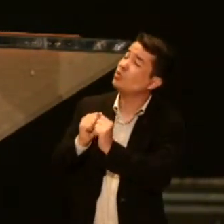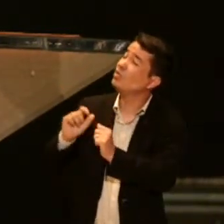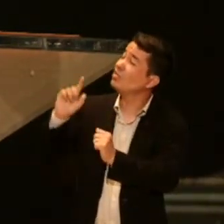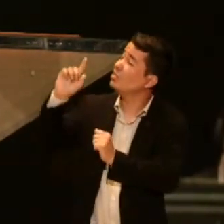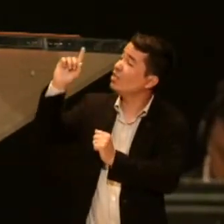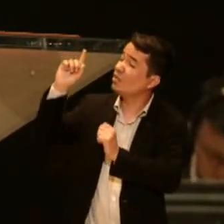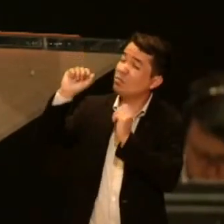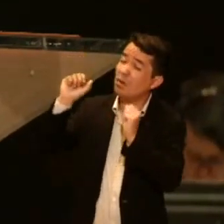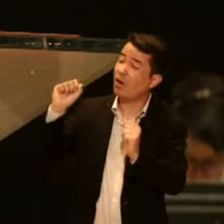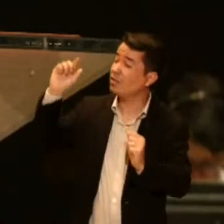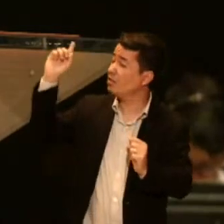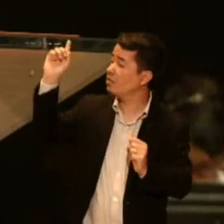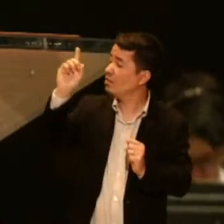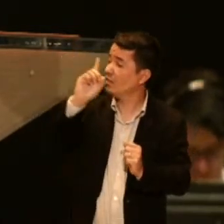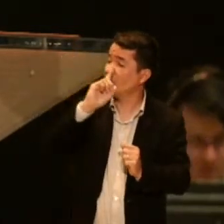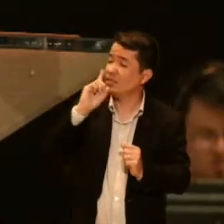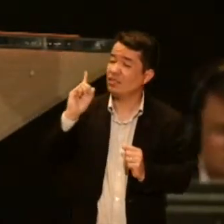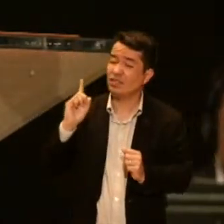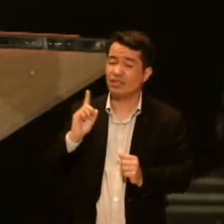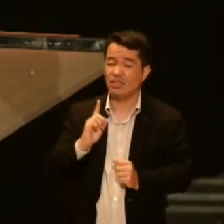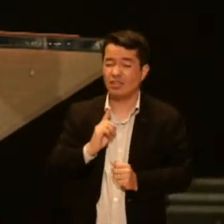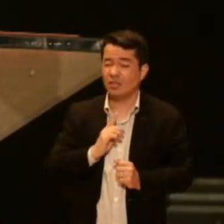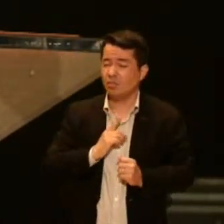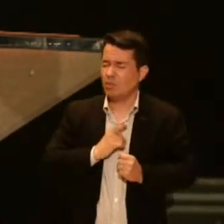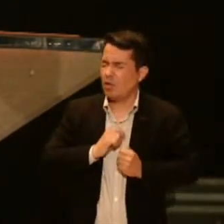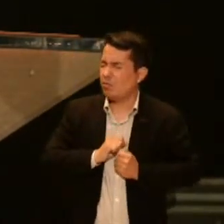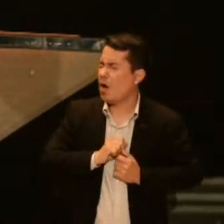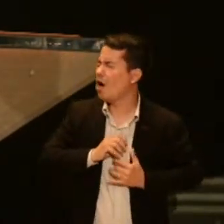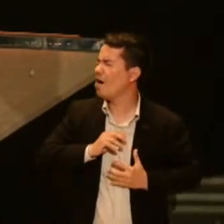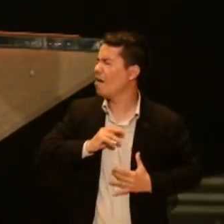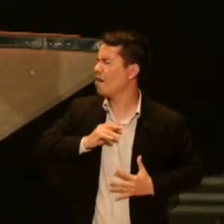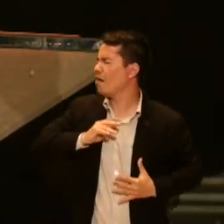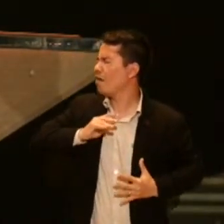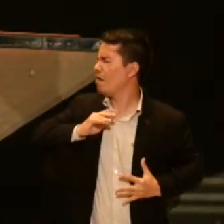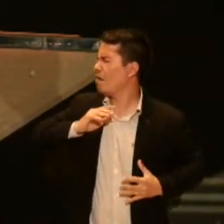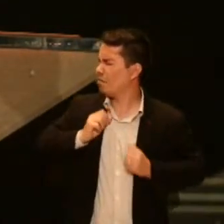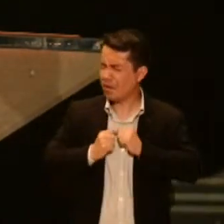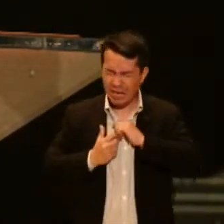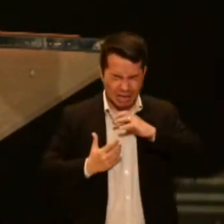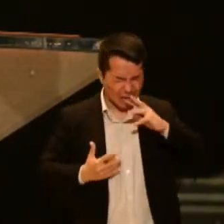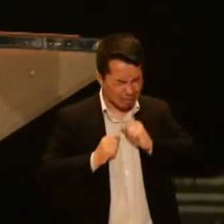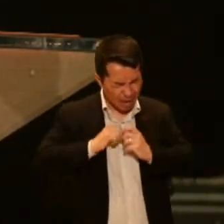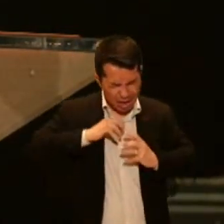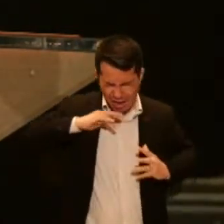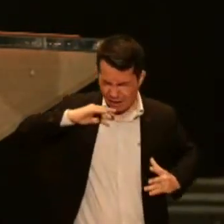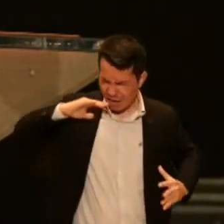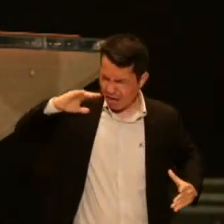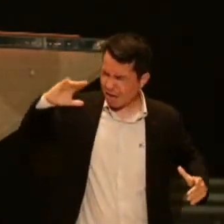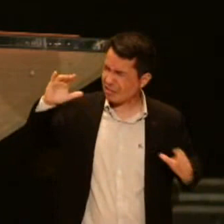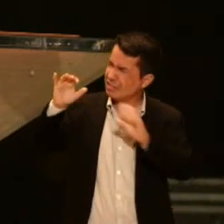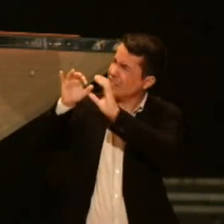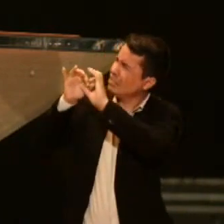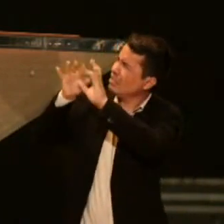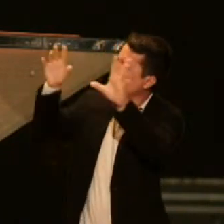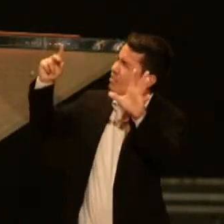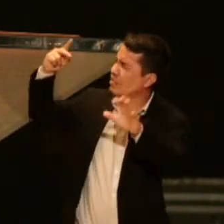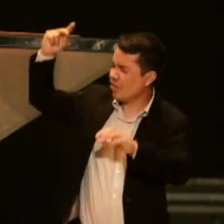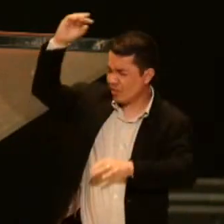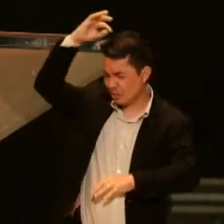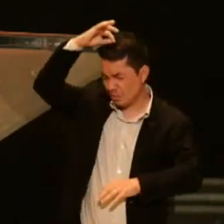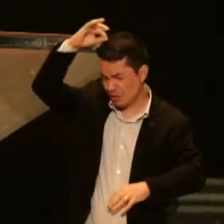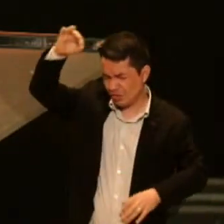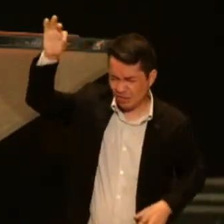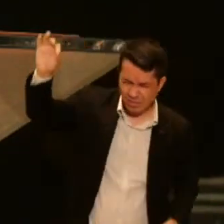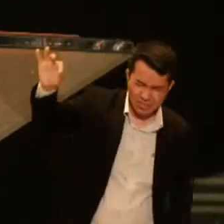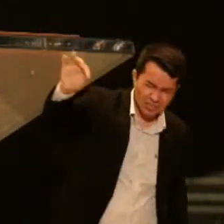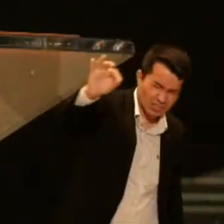pedir: Senhor Jesus, visita esse teu povo. Visita, começa a derramar do teu Espírito Santo, começa a derramar dos